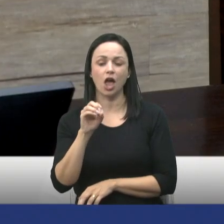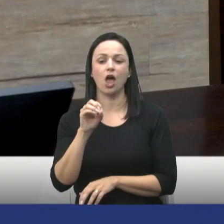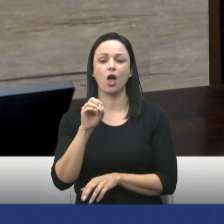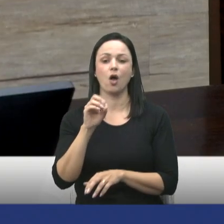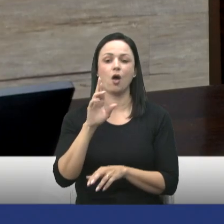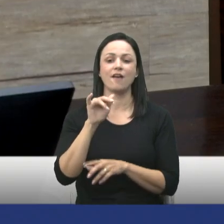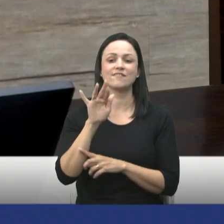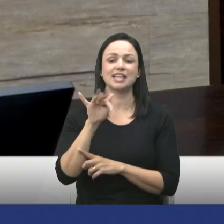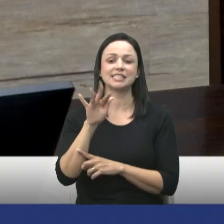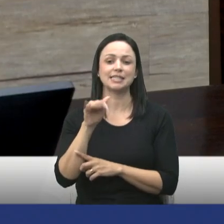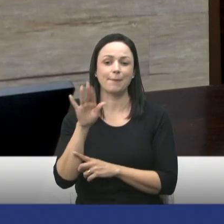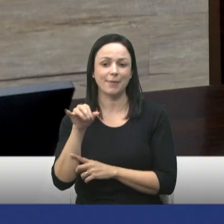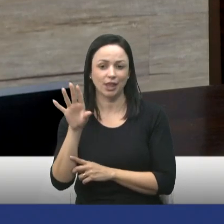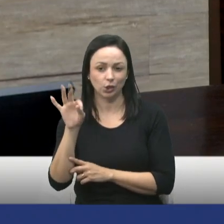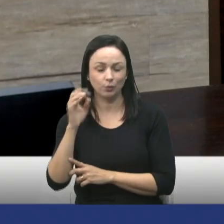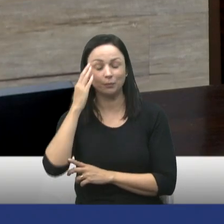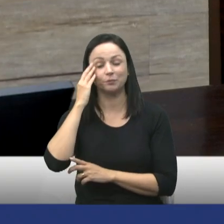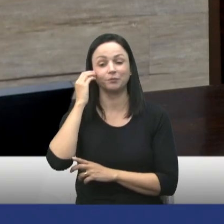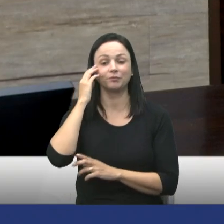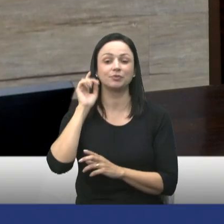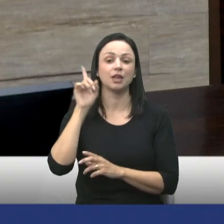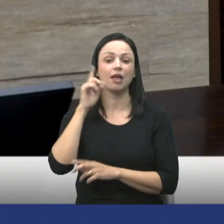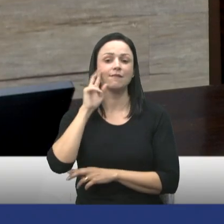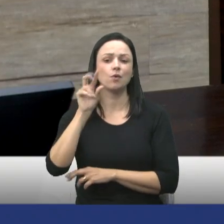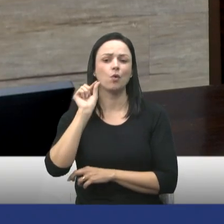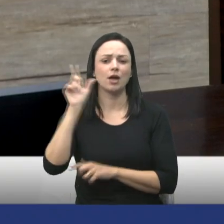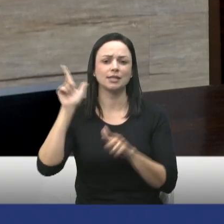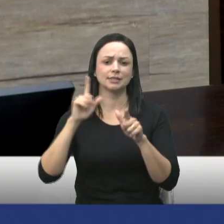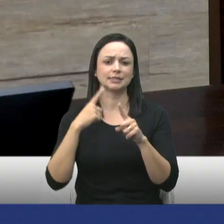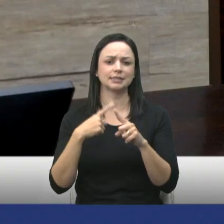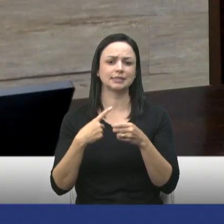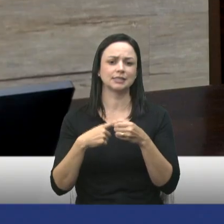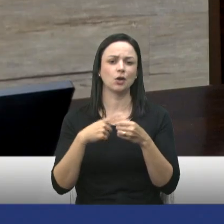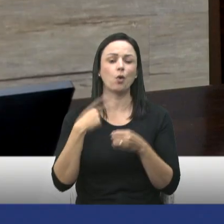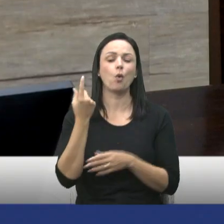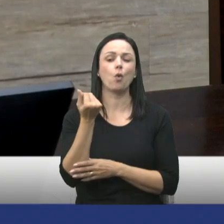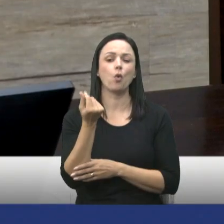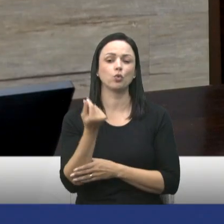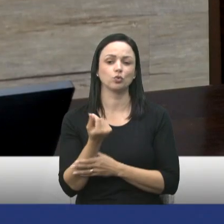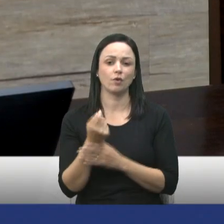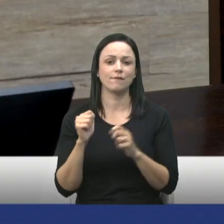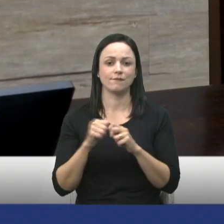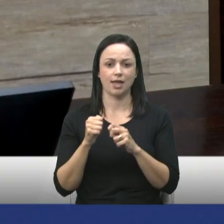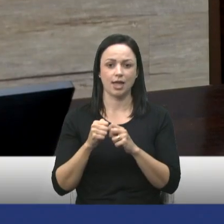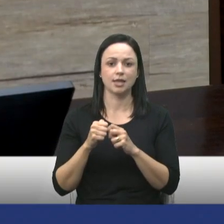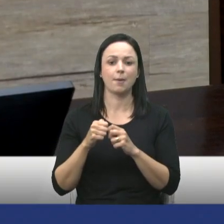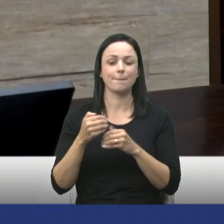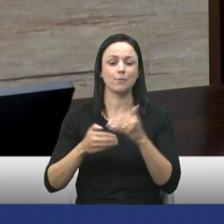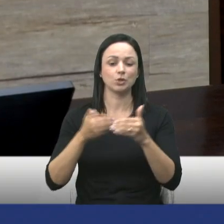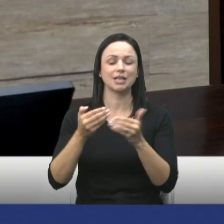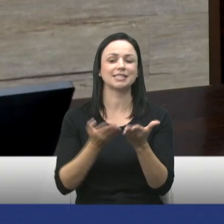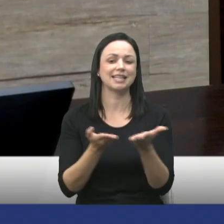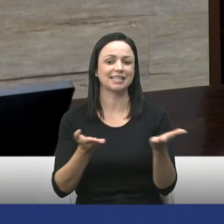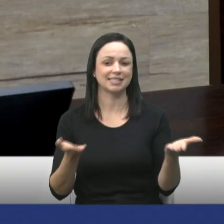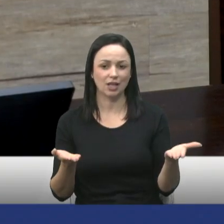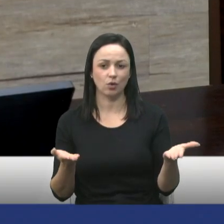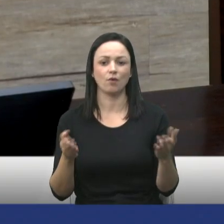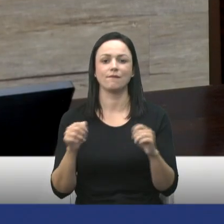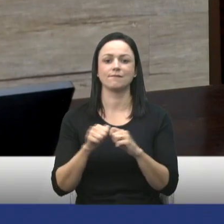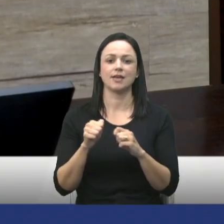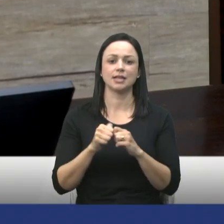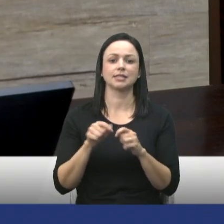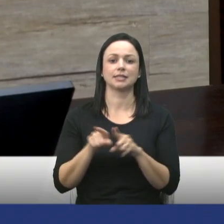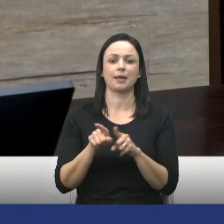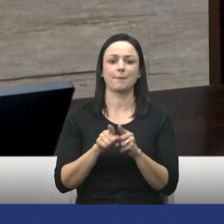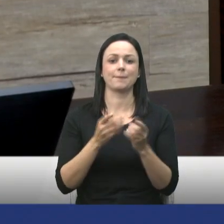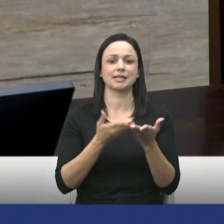cidade. E nós trouxemos o quê? Qual foi o custo? Foi feito um processo licitatório lá e recentemente foi feito um processo